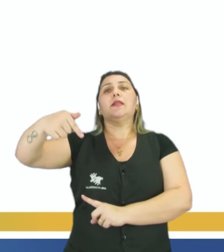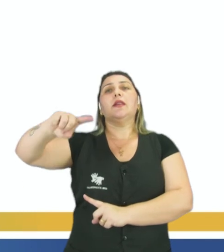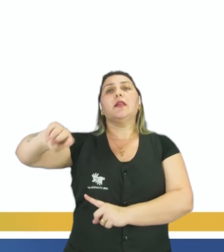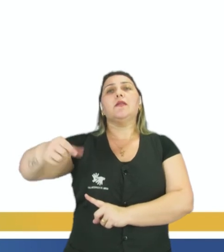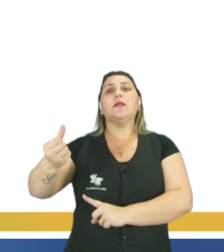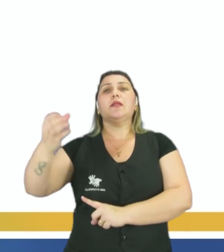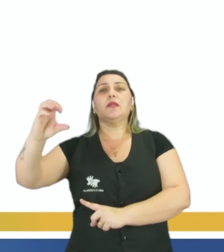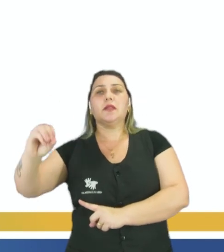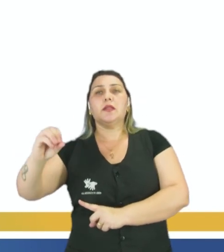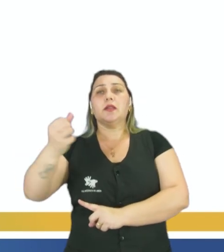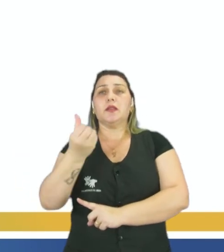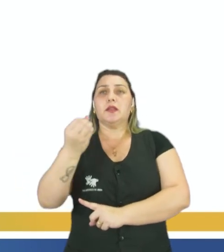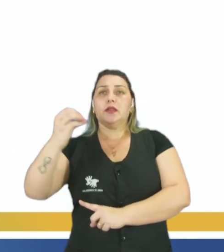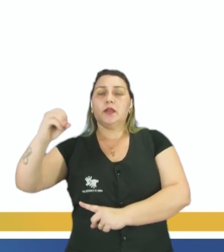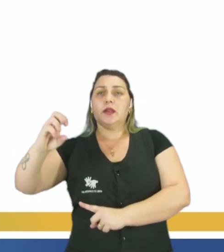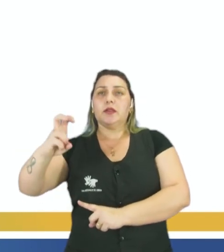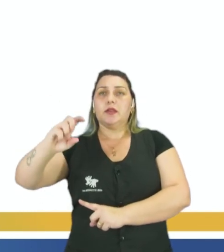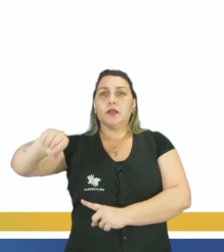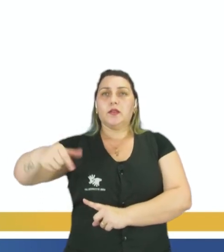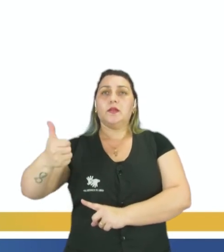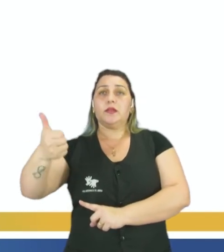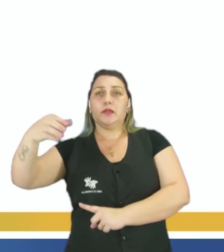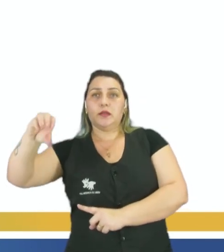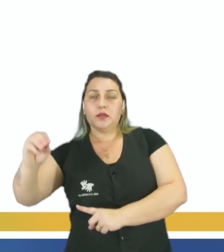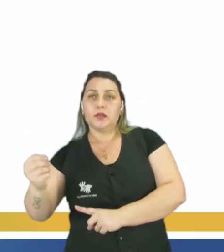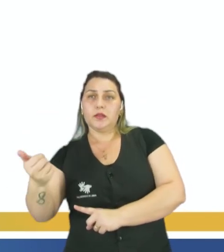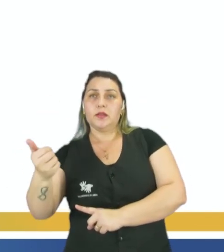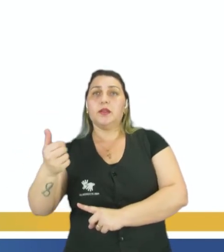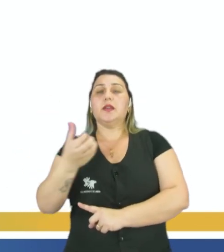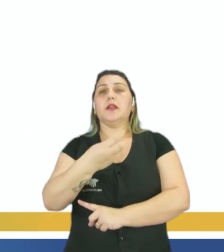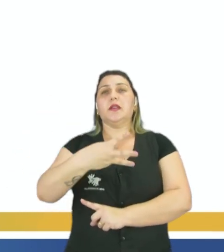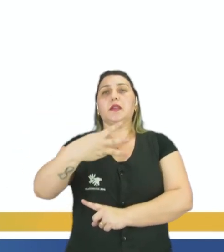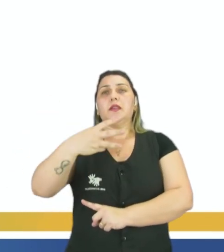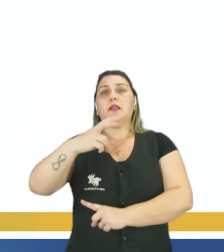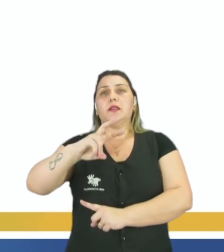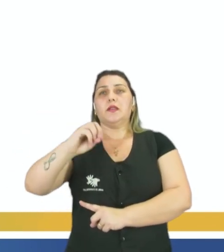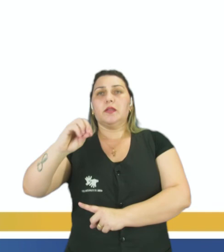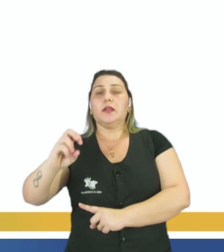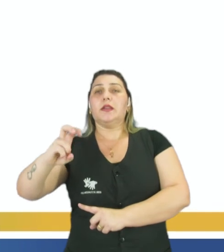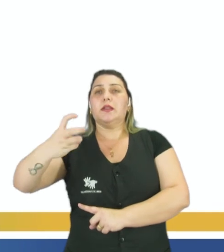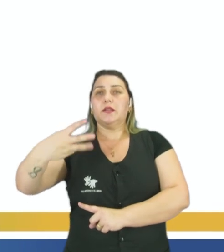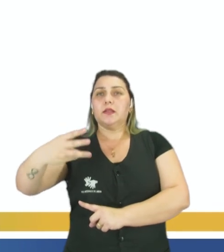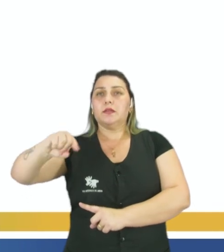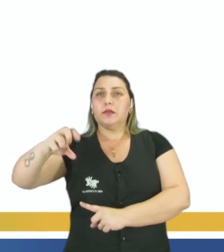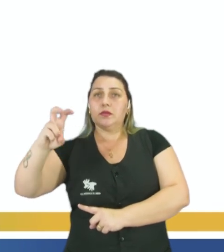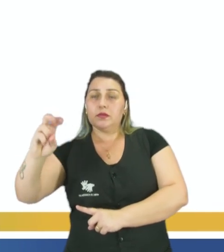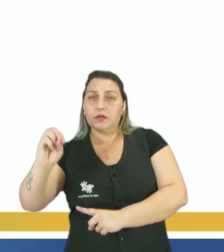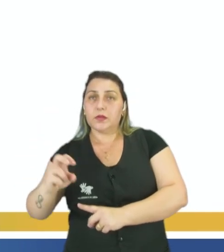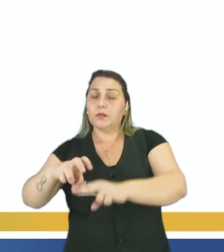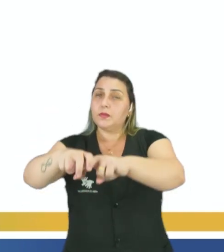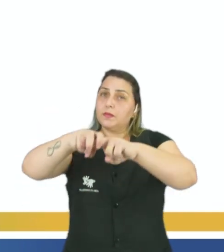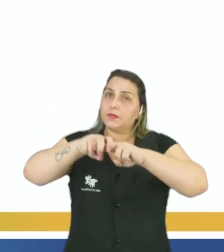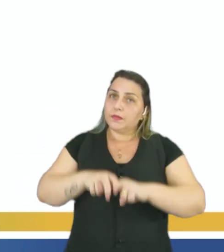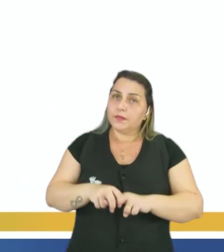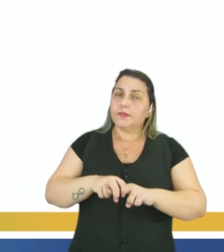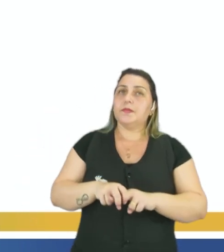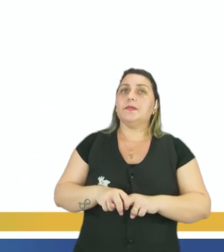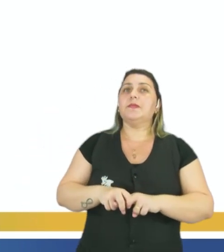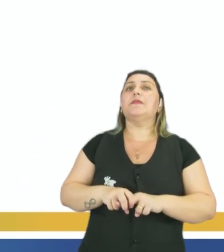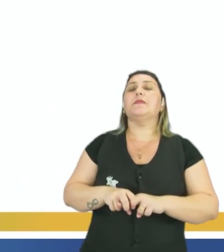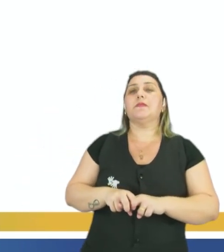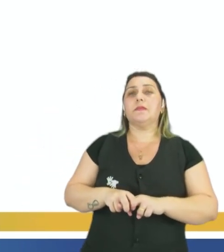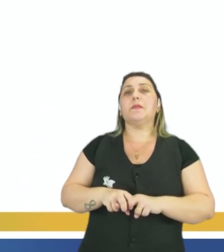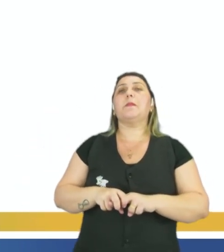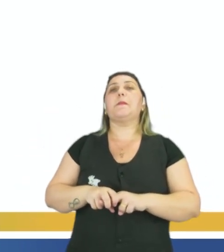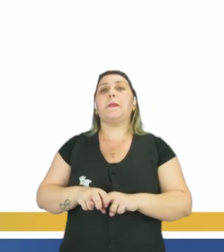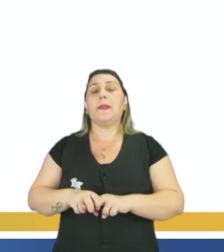7,60. A garrafa de 600, R$ 5,10. E a garrafa de 350 ml, R$ 3,50. Portanto, essas